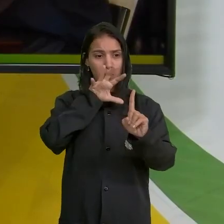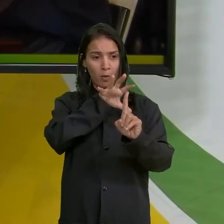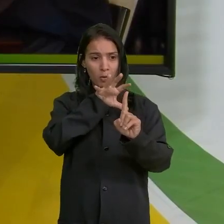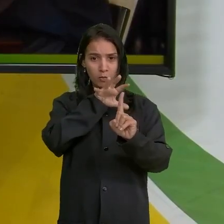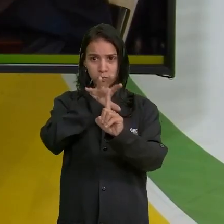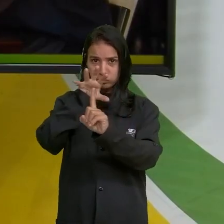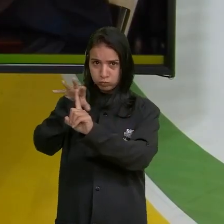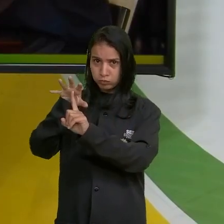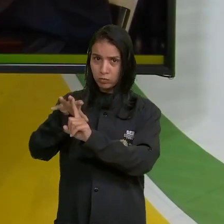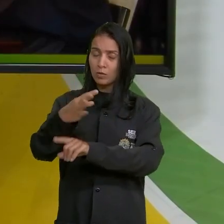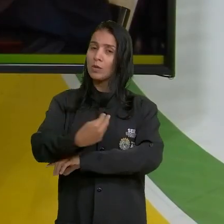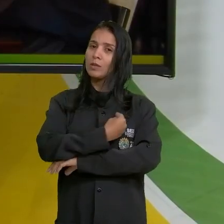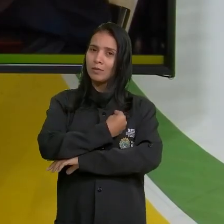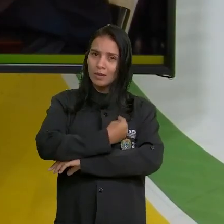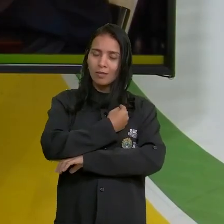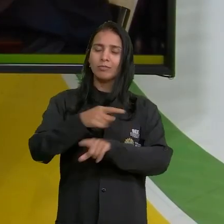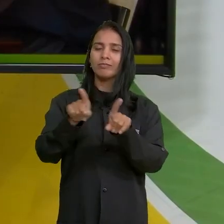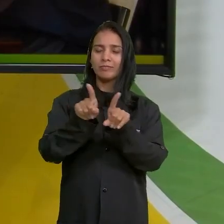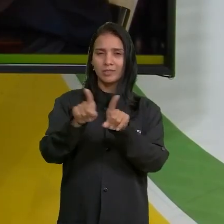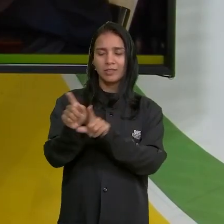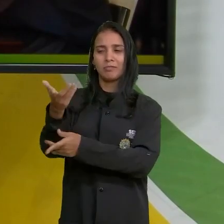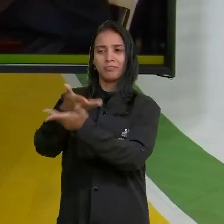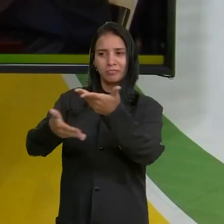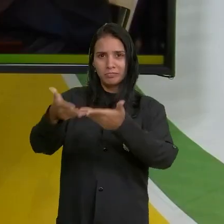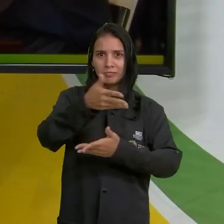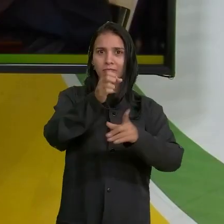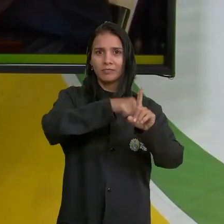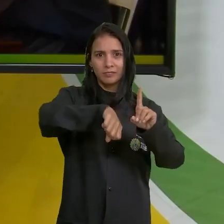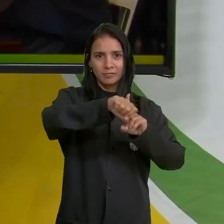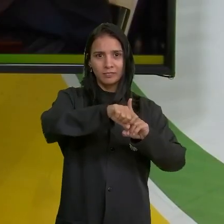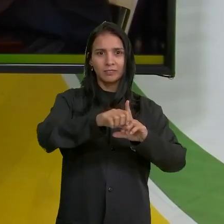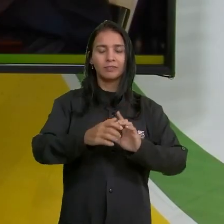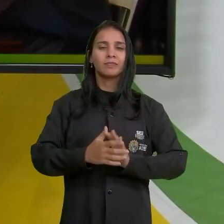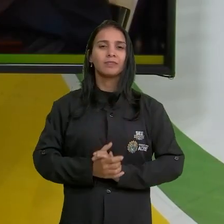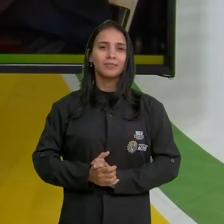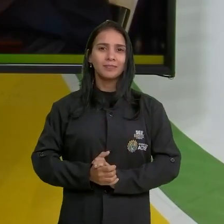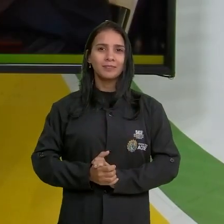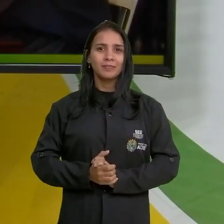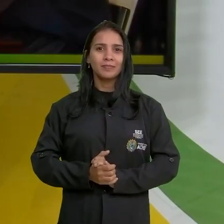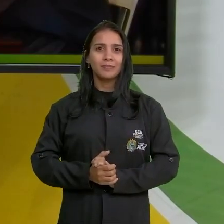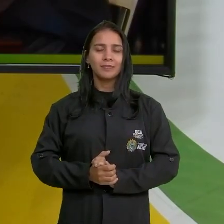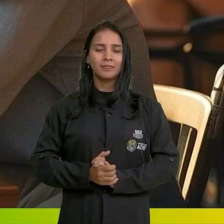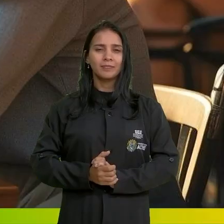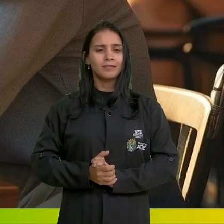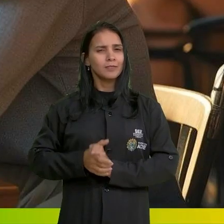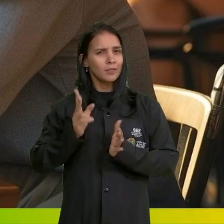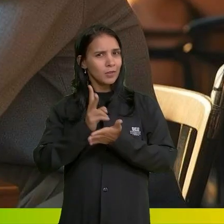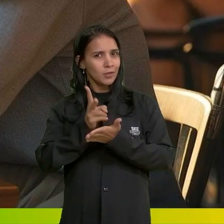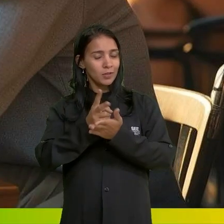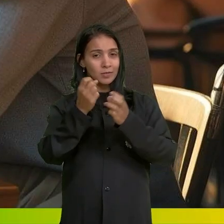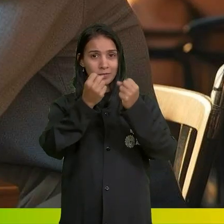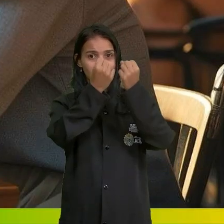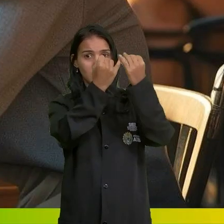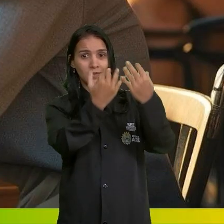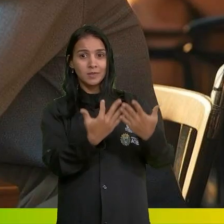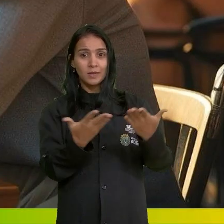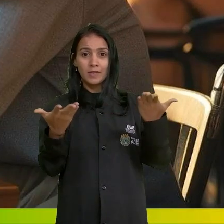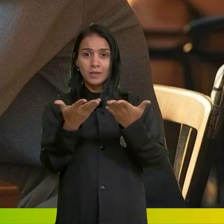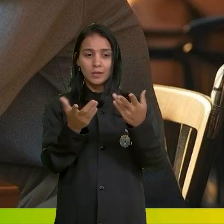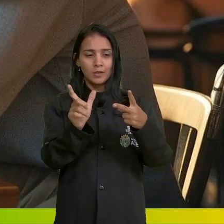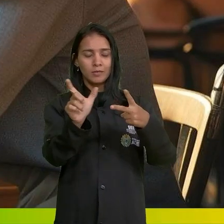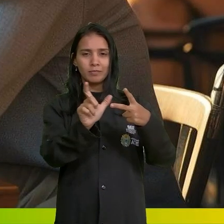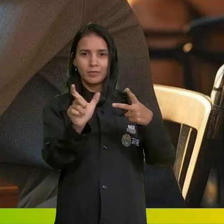impacta na dinâmica das relações sociais. Avançando na exposição do nosso conteúdo, vamos abordar